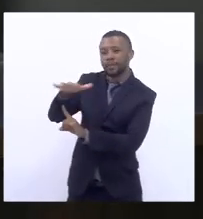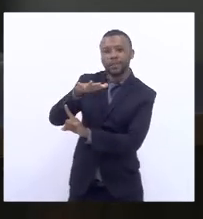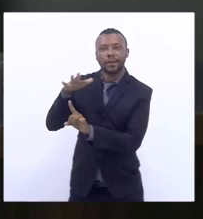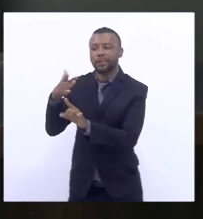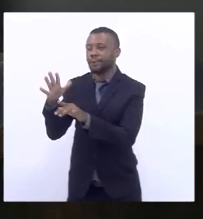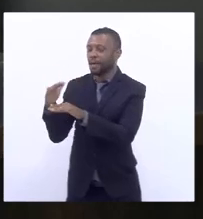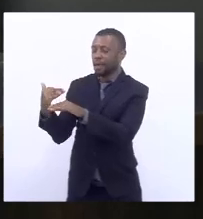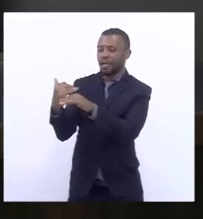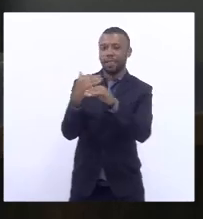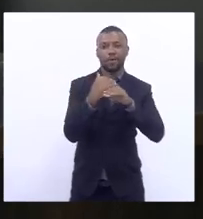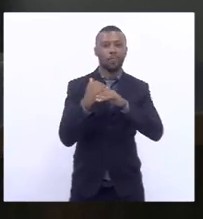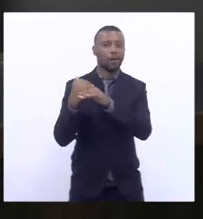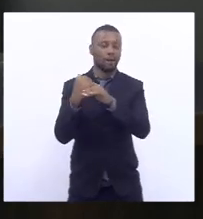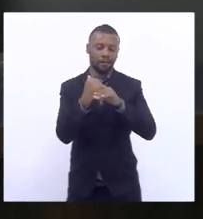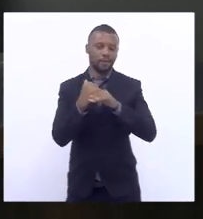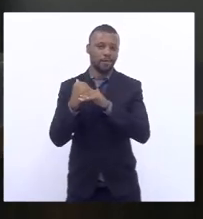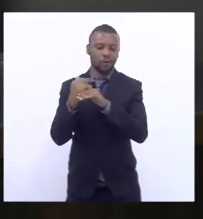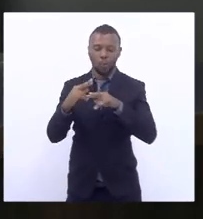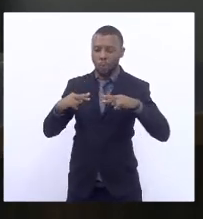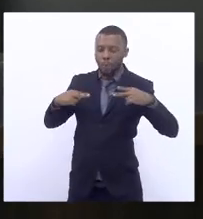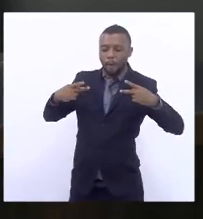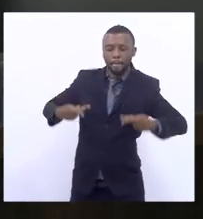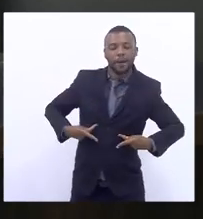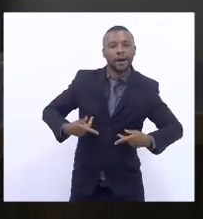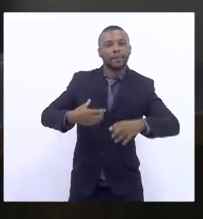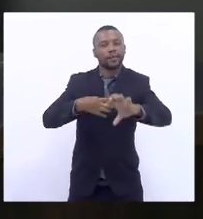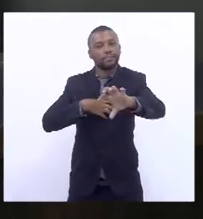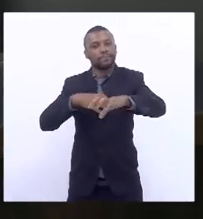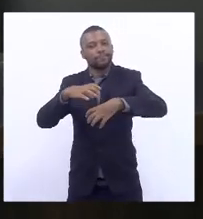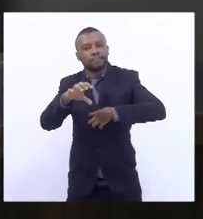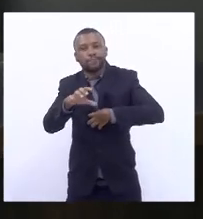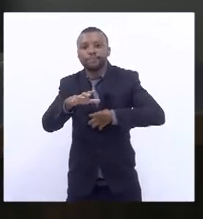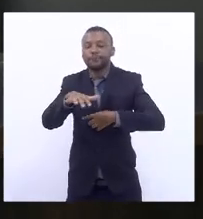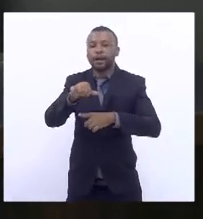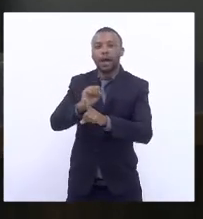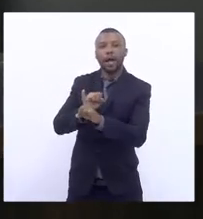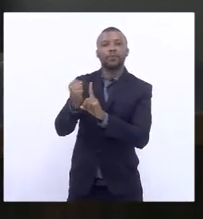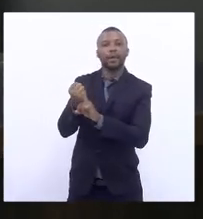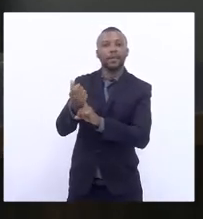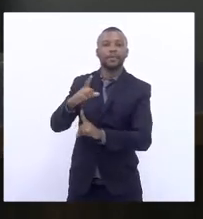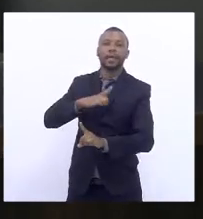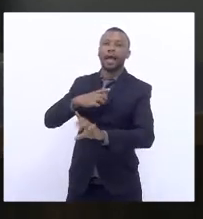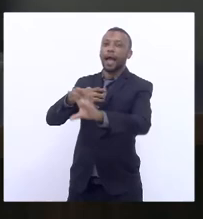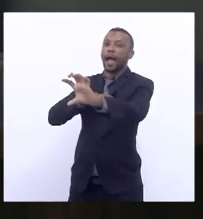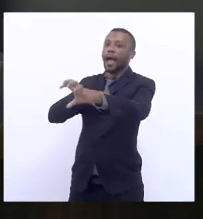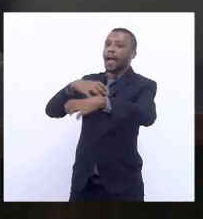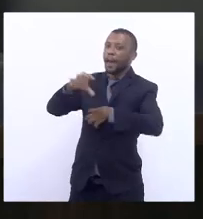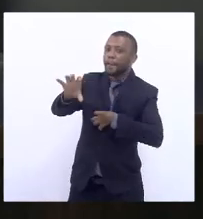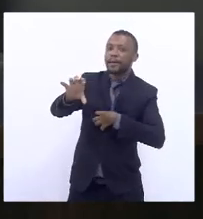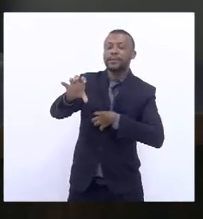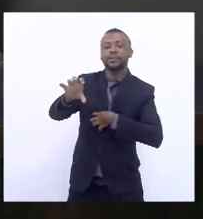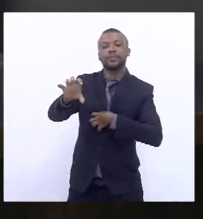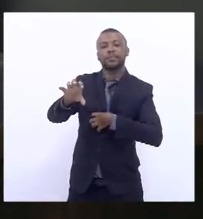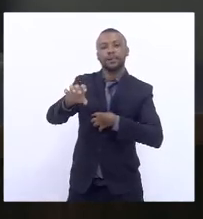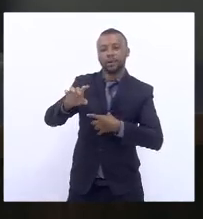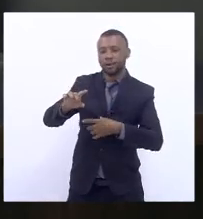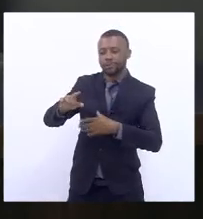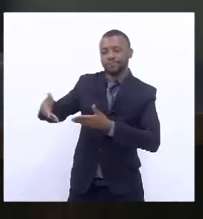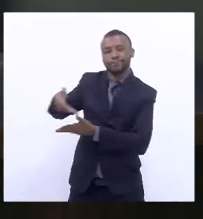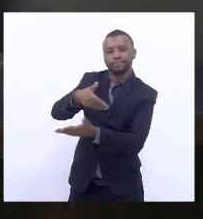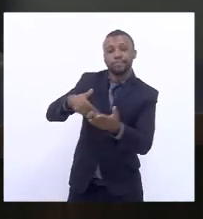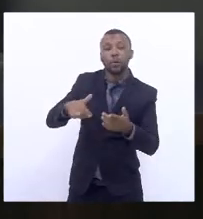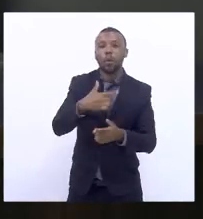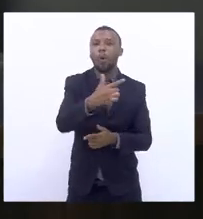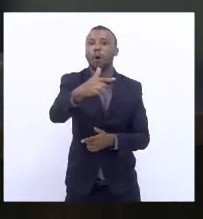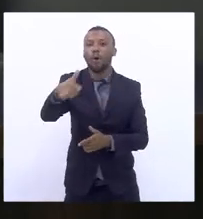igualitária, uma sociedade mais humana, uma sociedade que tenha empatia com as outras pessoas. Né? É muito